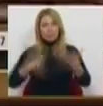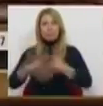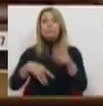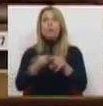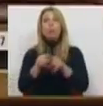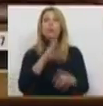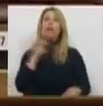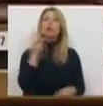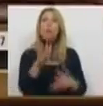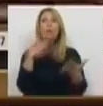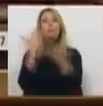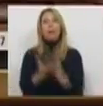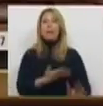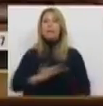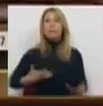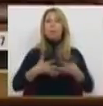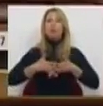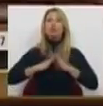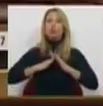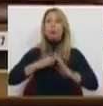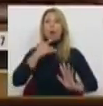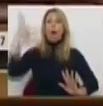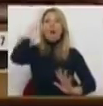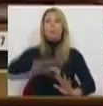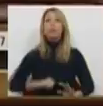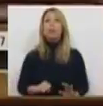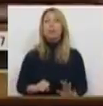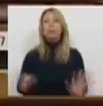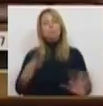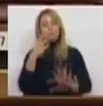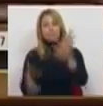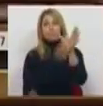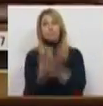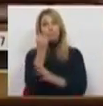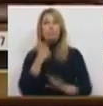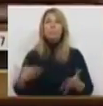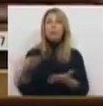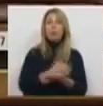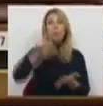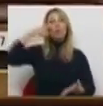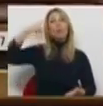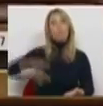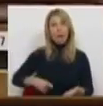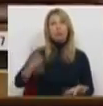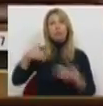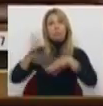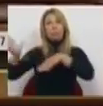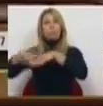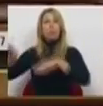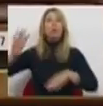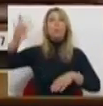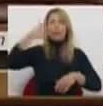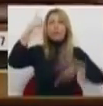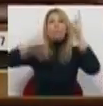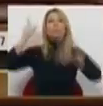que responda a um desemprego estrutural abusivo, que recupere os recursos humanos que fugiram dos países, as